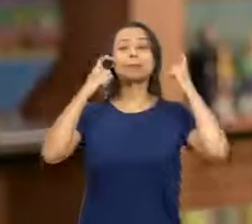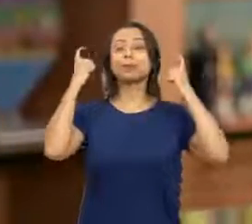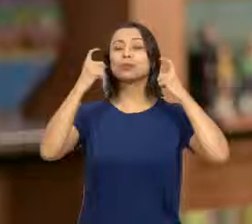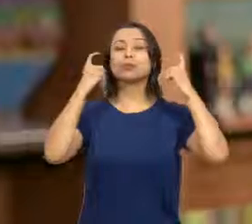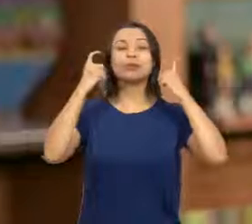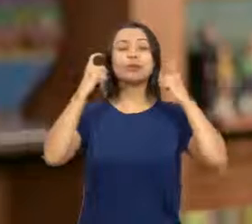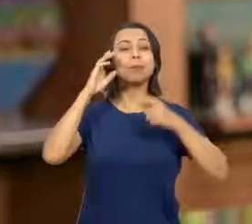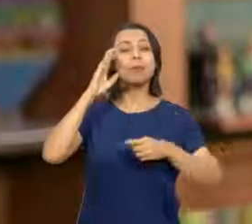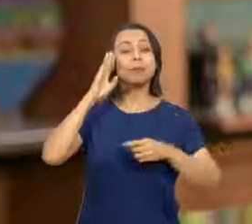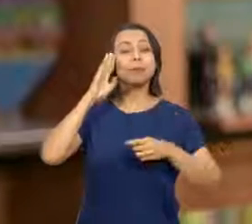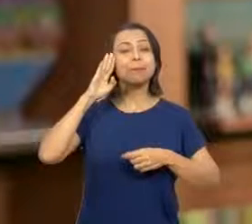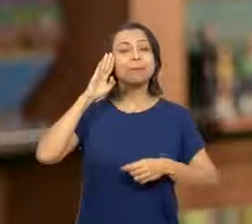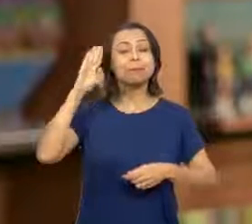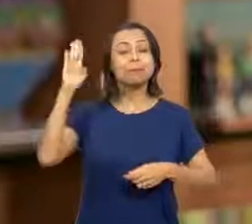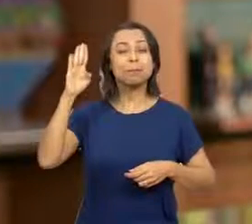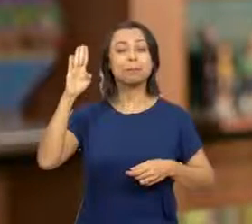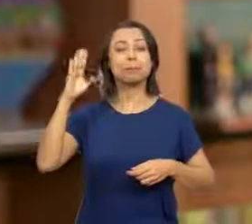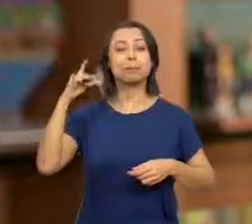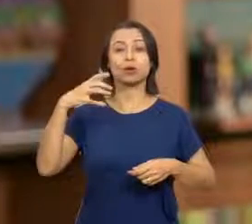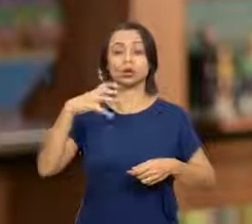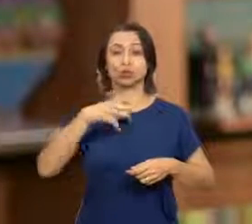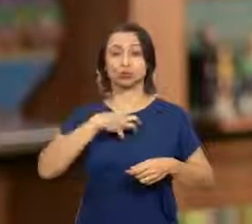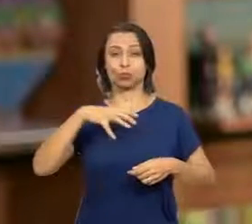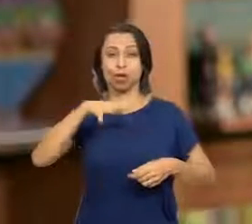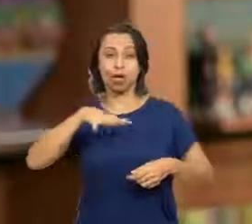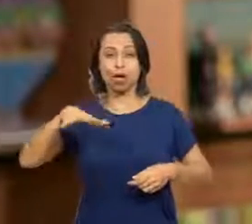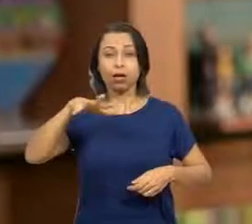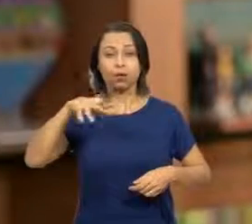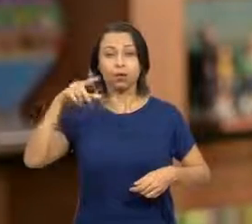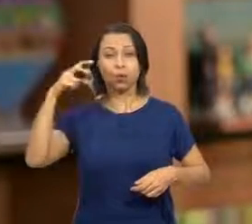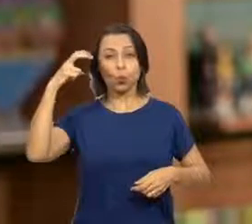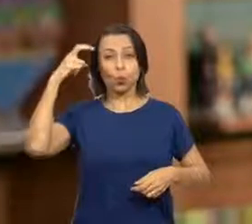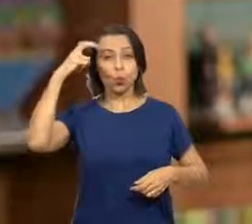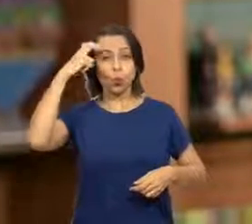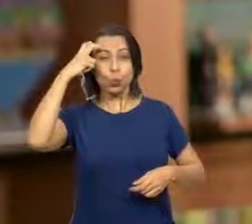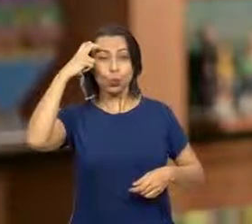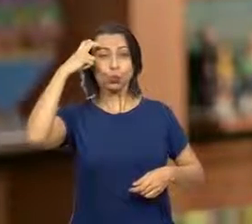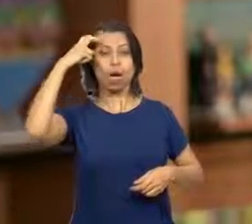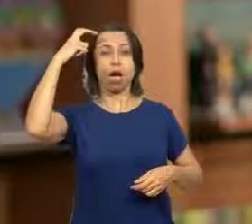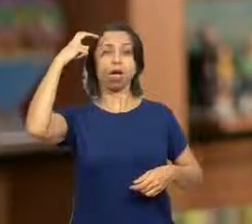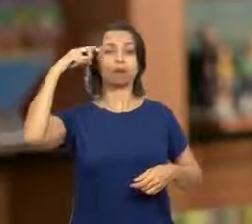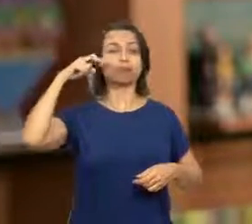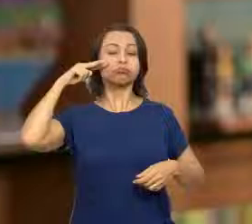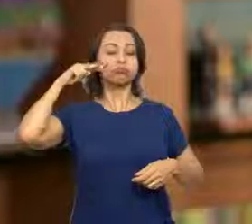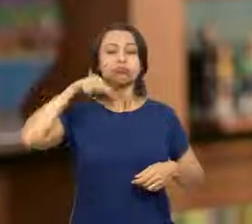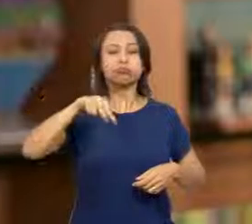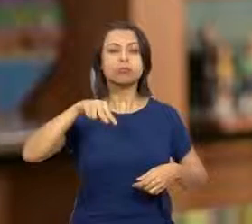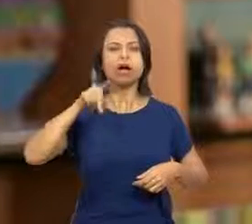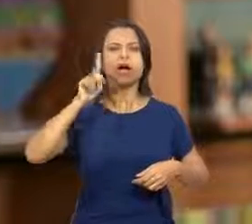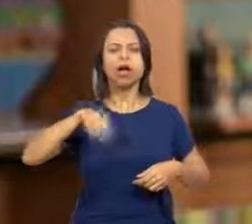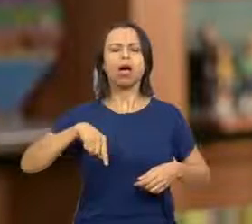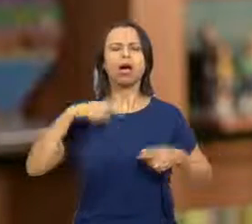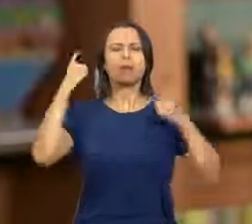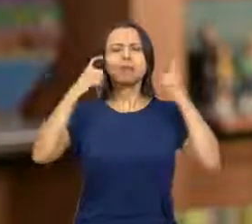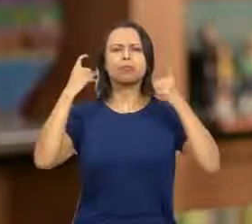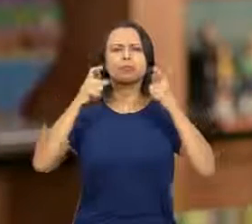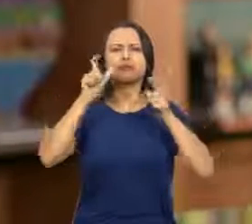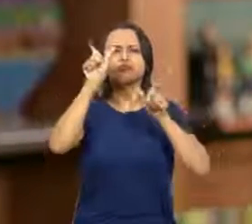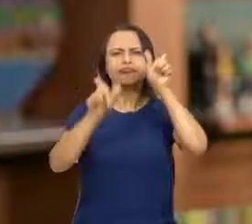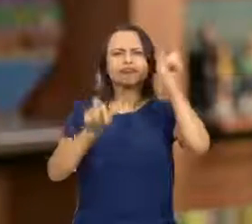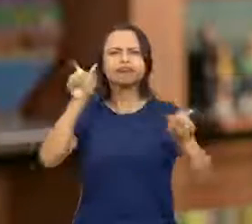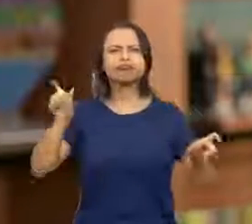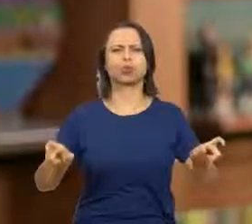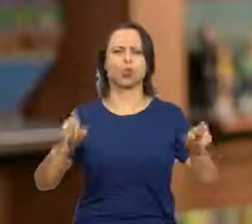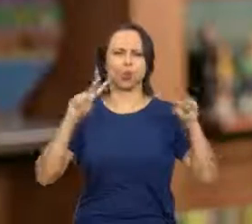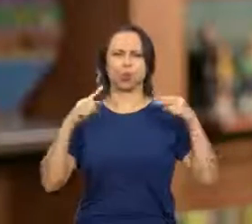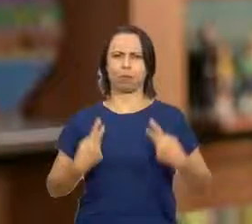A preocupação fundamental do ponto de vista cultural, como já destaquei, é a preocupação com o ser humano, com